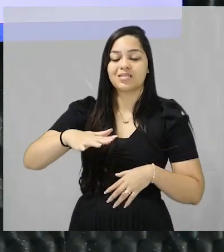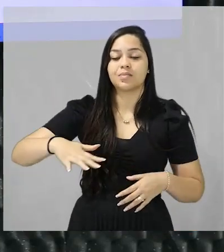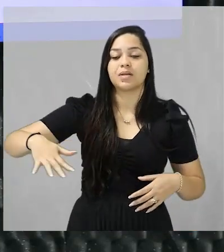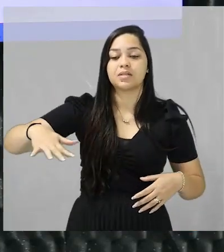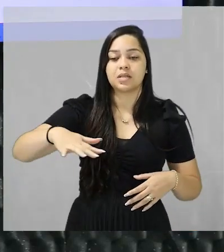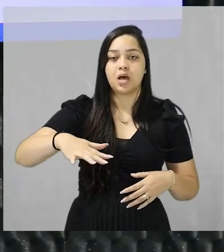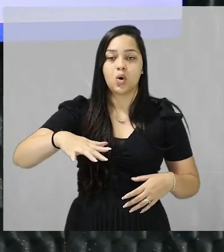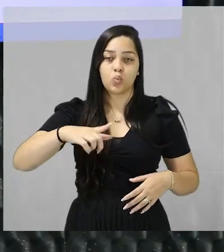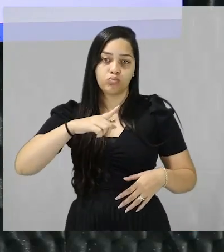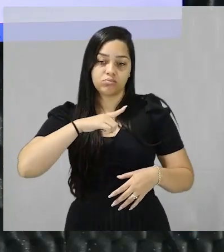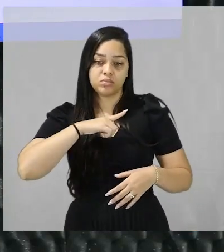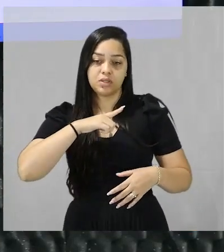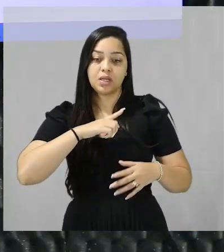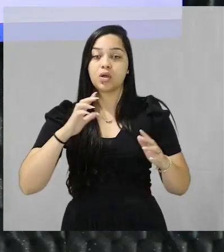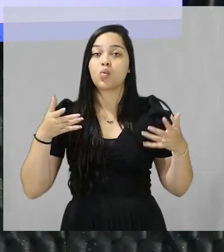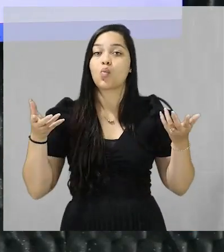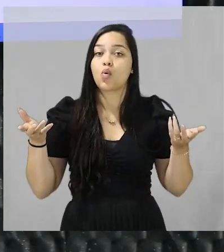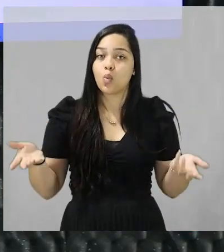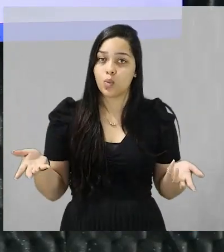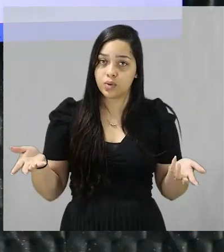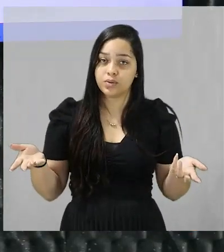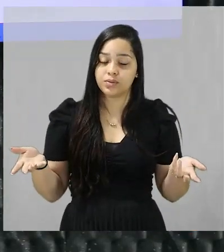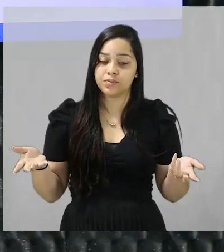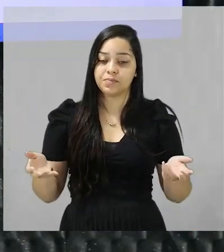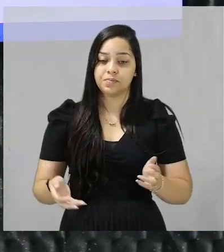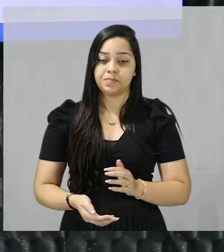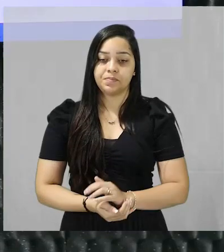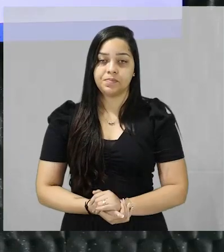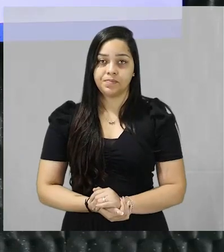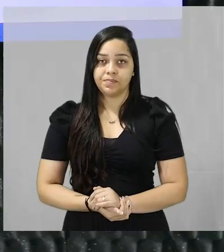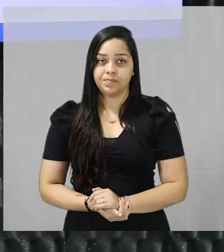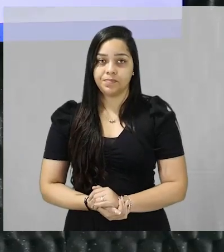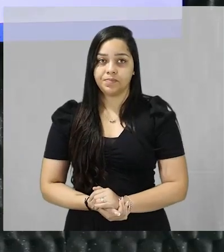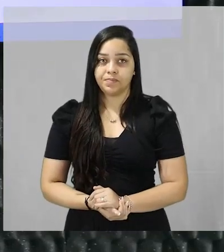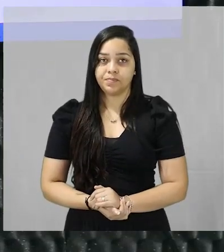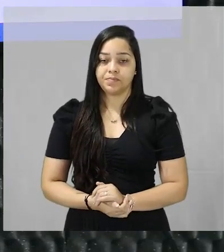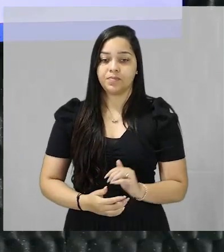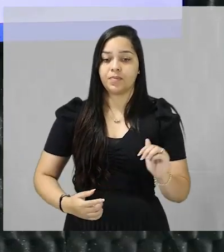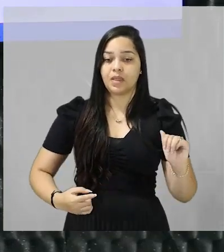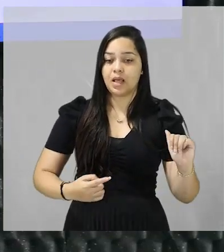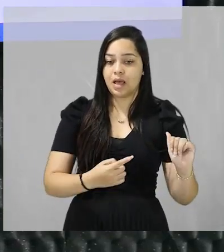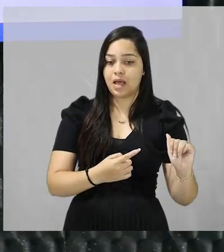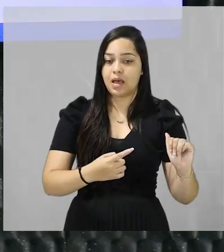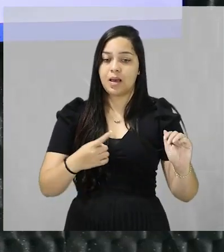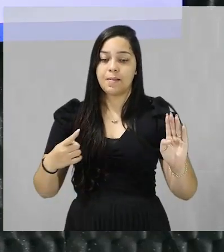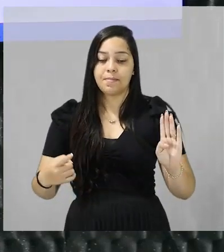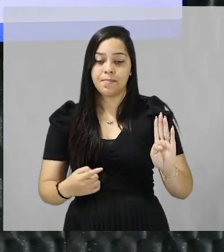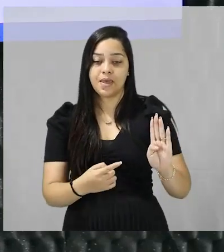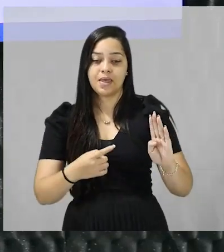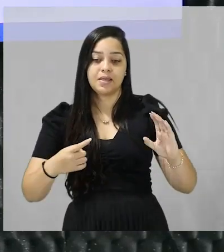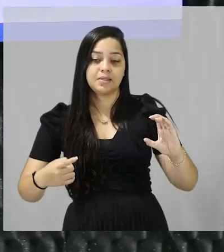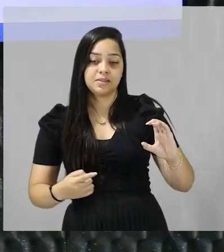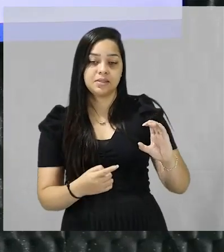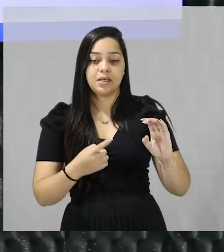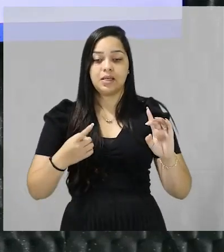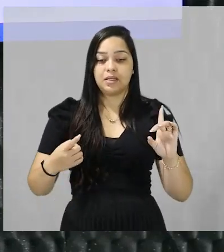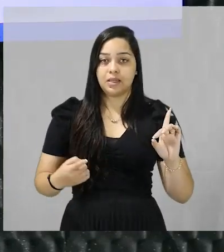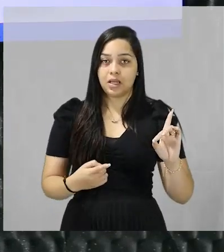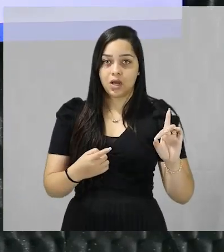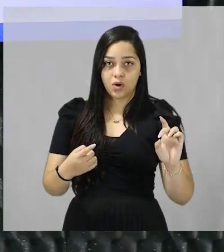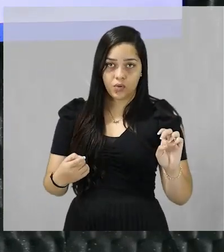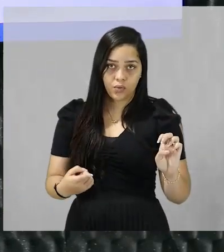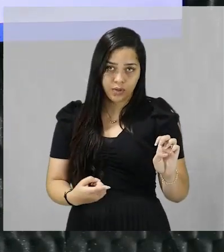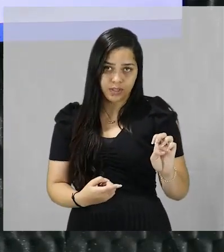espacial presente, será do tipo, função, cadeia, óptica,